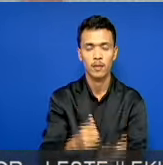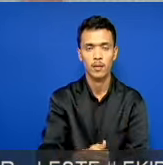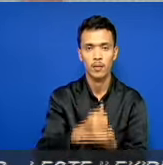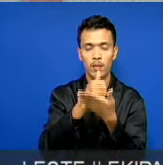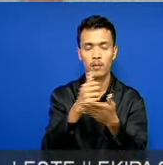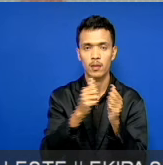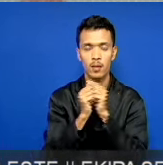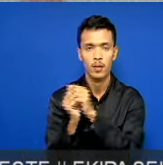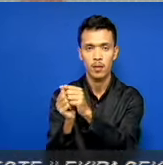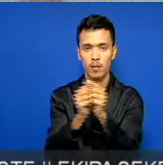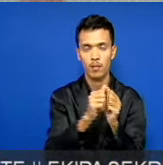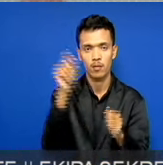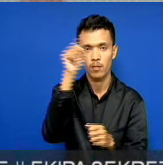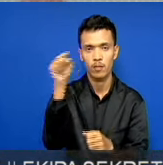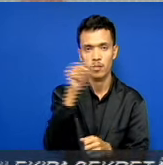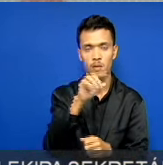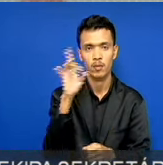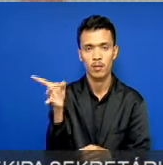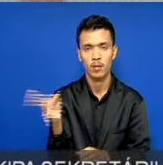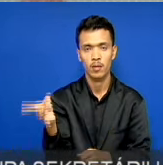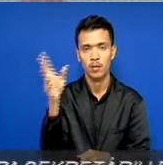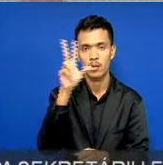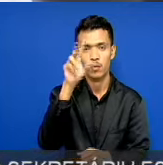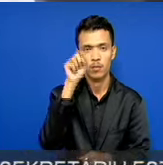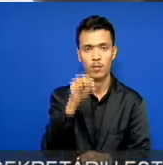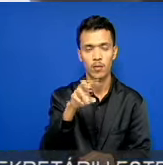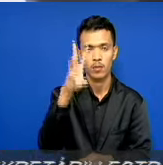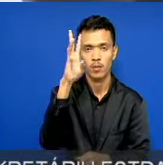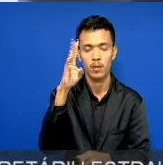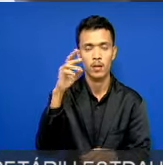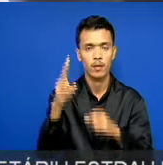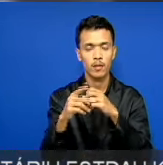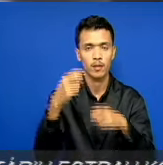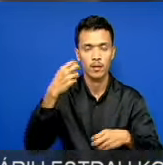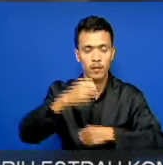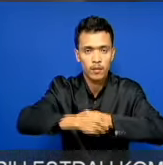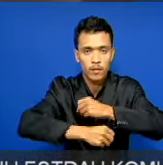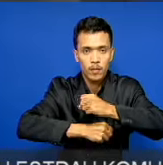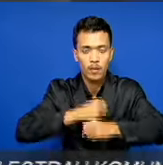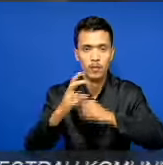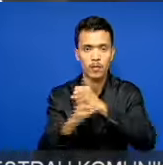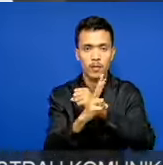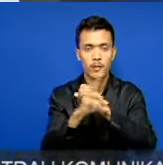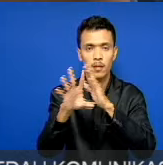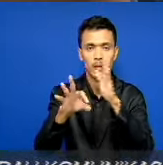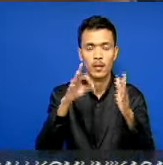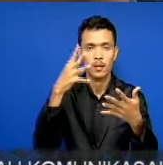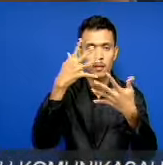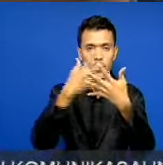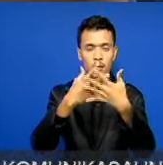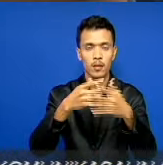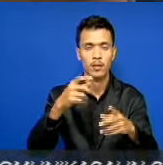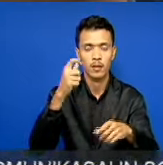o cabuto por cento o alunulu resentolo ponto den sofre bento Rússia vítima cidadã retam durante a detenção Rússia